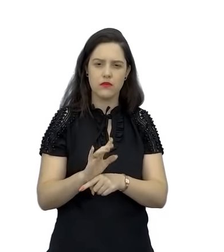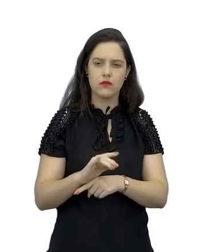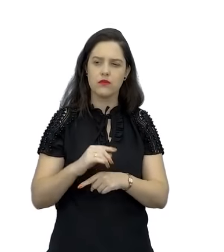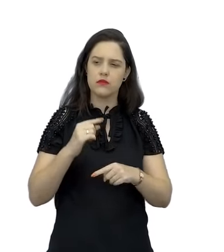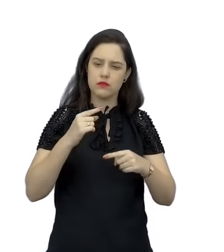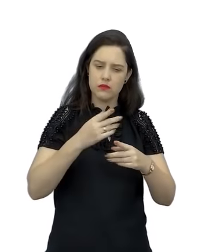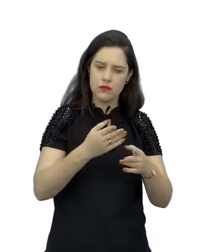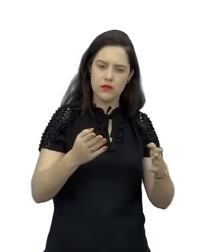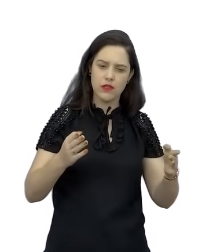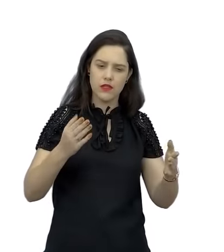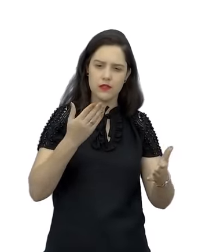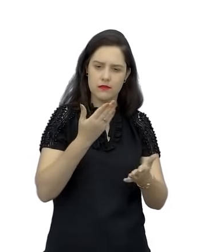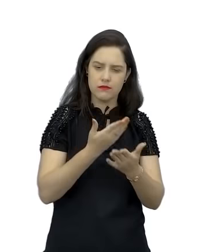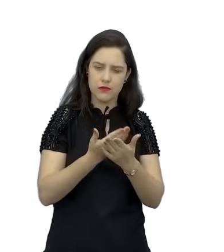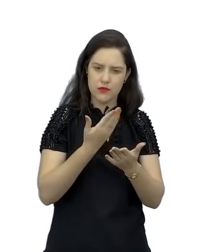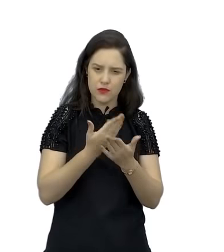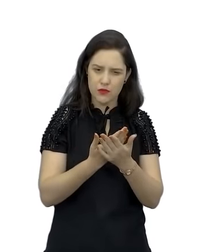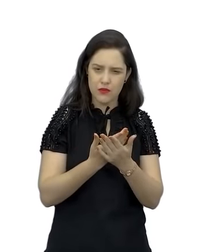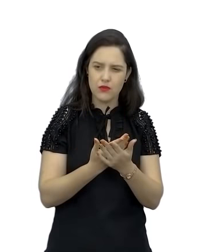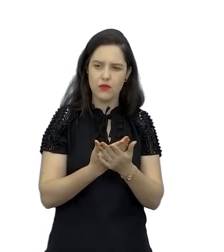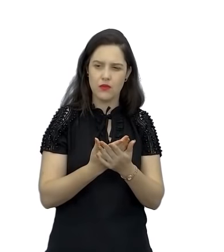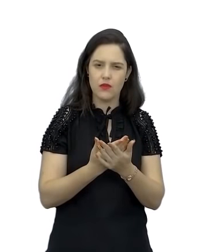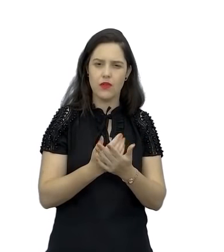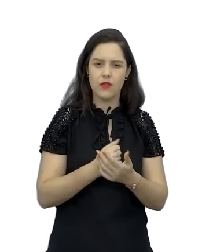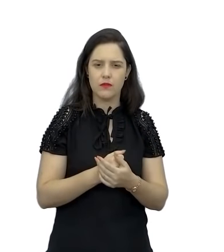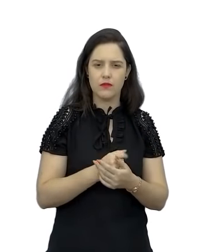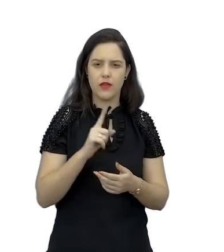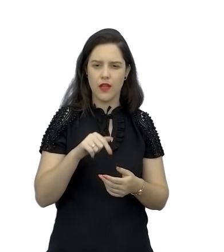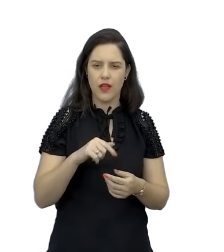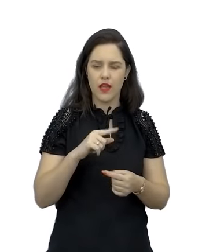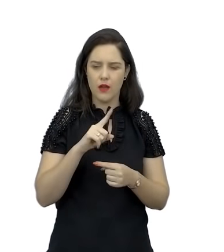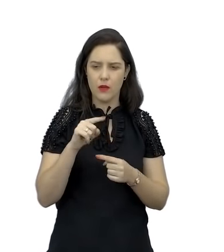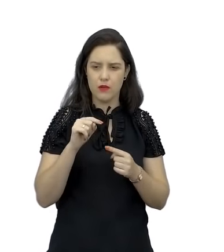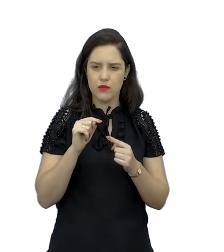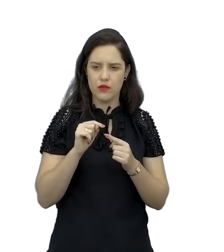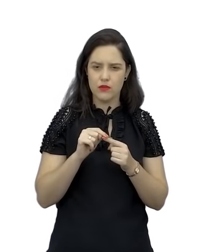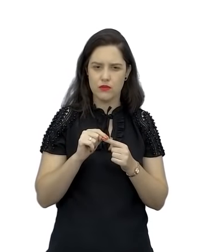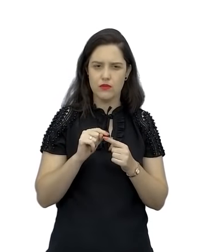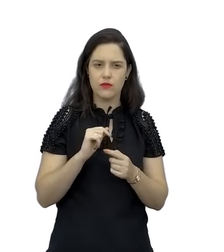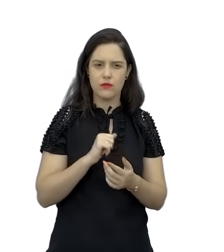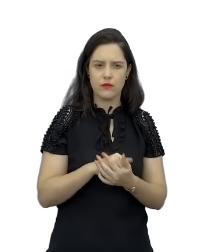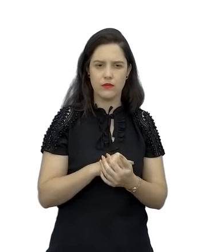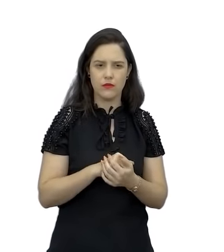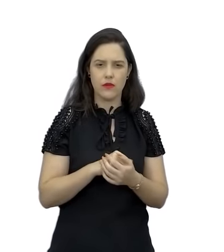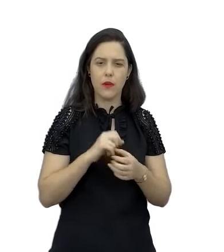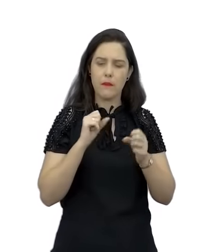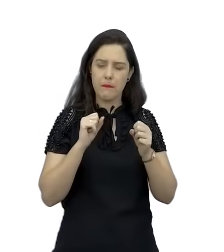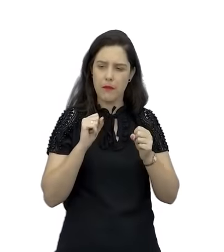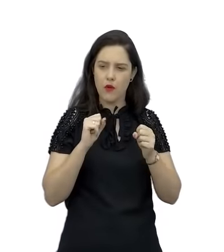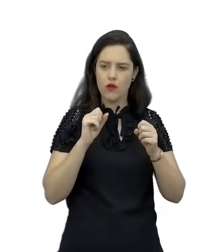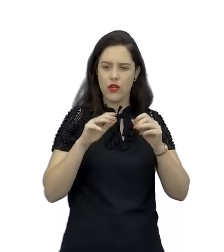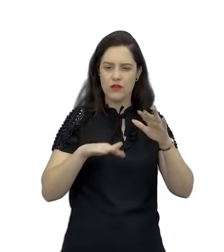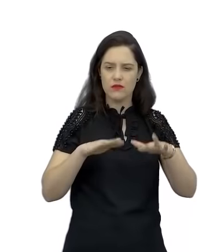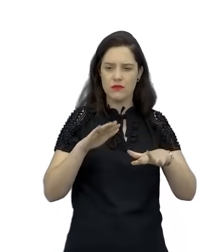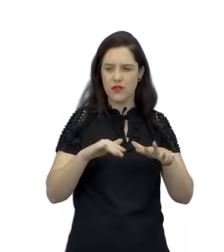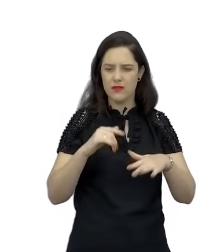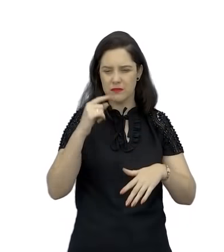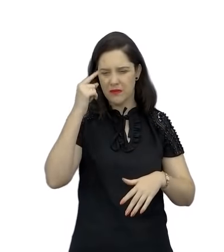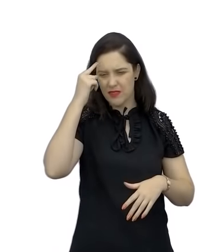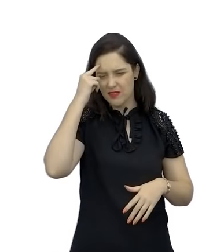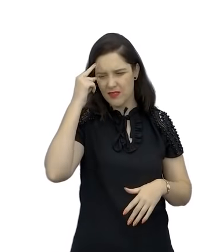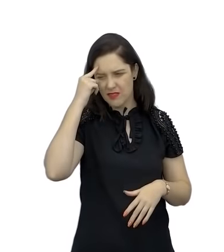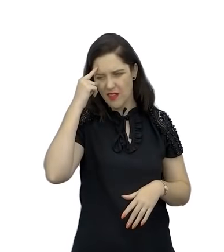de vocês aí na escola, né? Essa é a nossa intenção. Às vezes, muitos podem pensar, estão falando muito